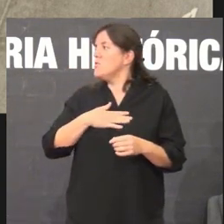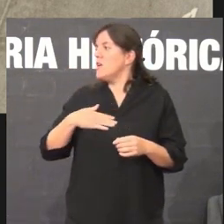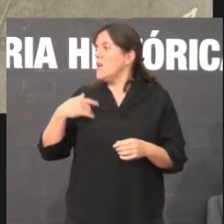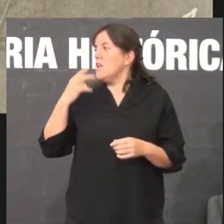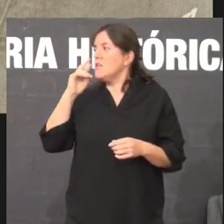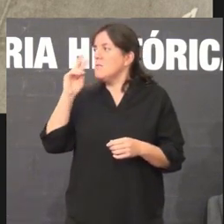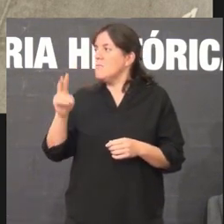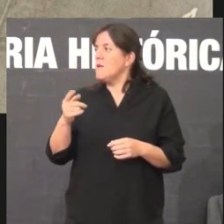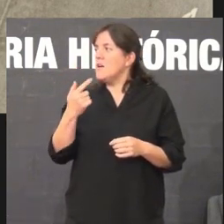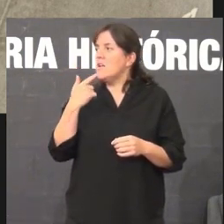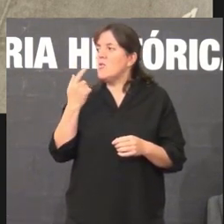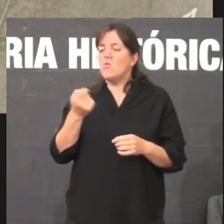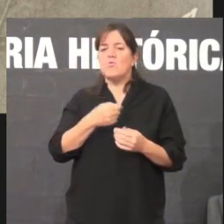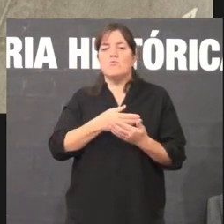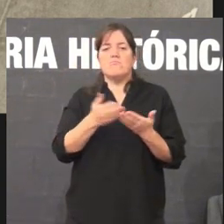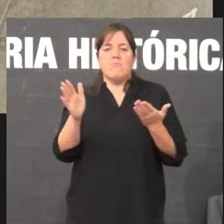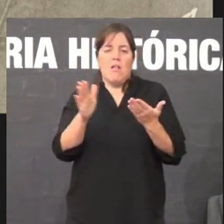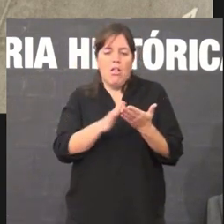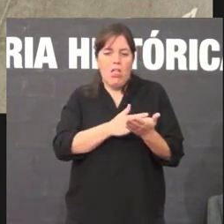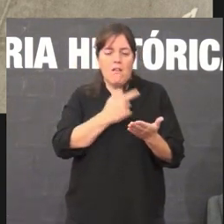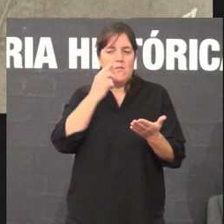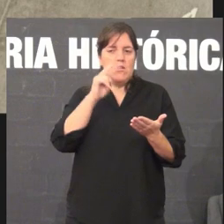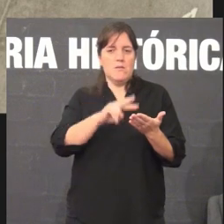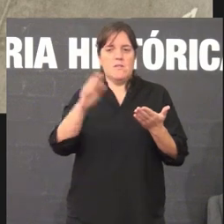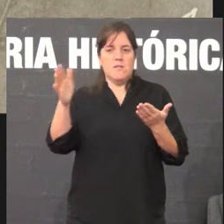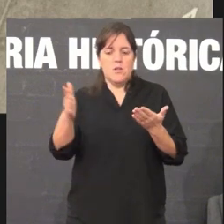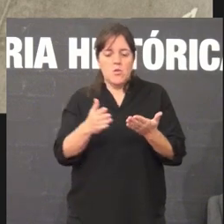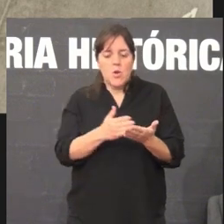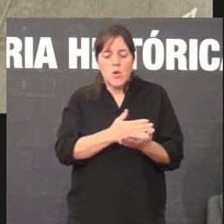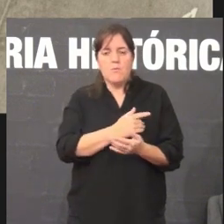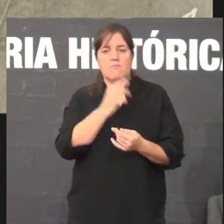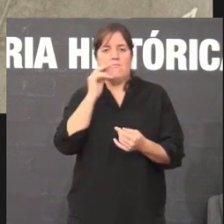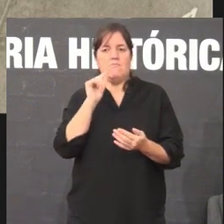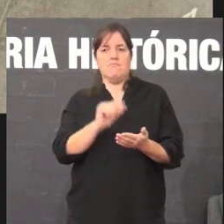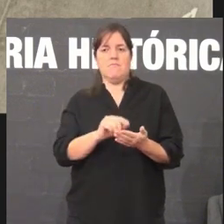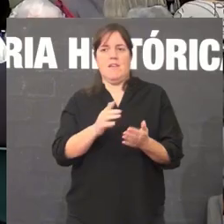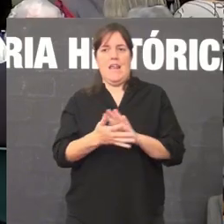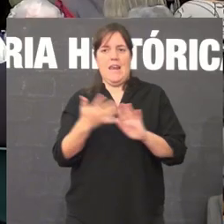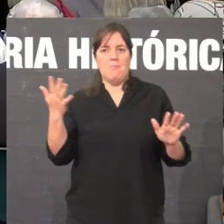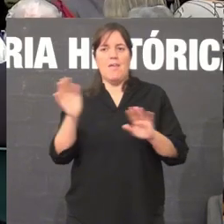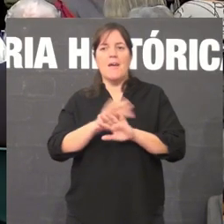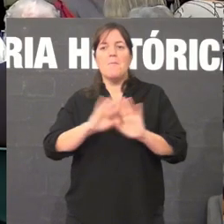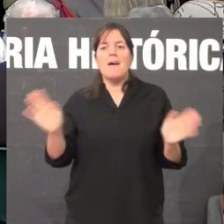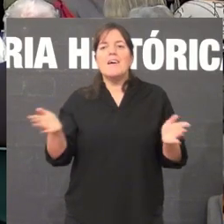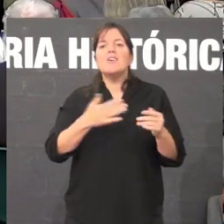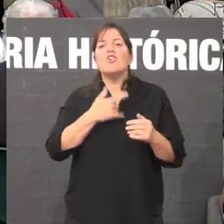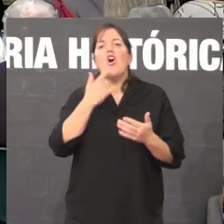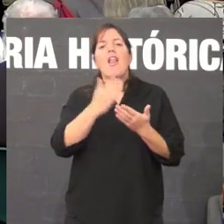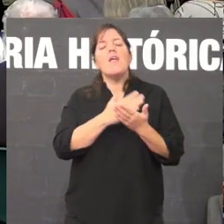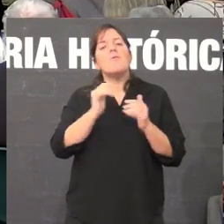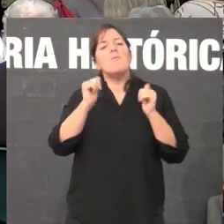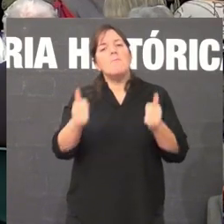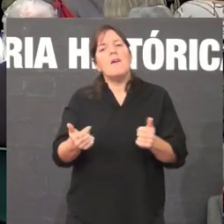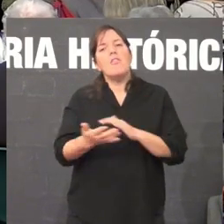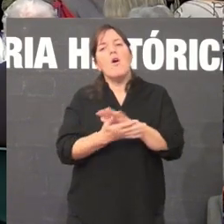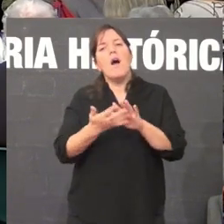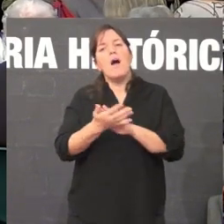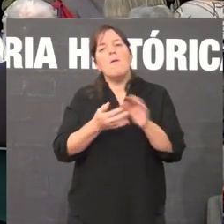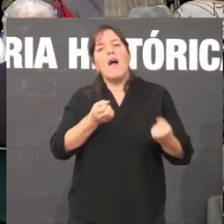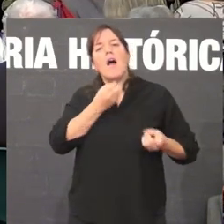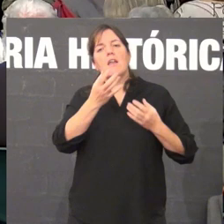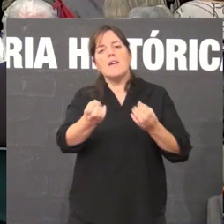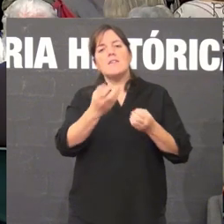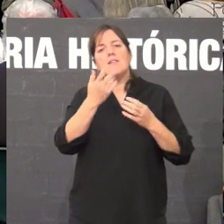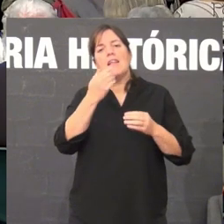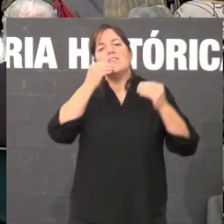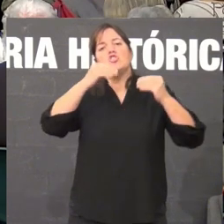así, multitasking, unha vista a dollo. Eu, no libro, comezo, en realidade, a falar da historia da represión do galego